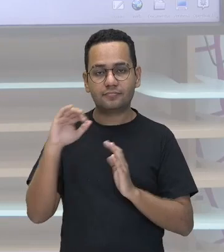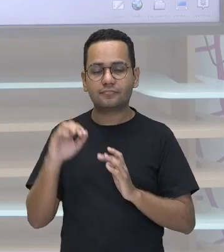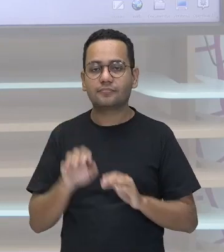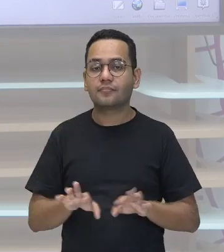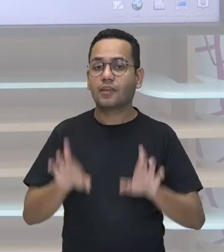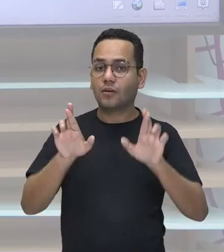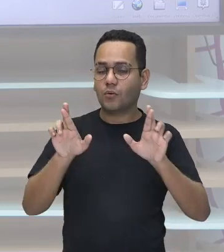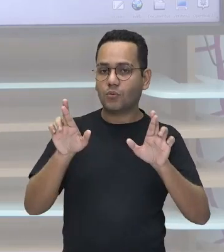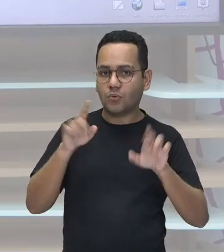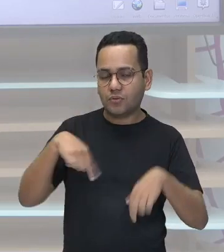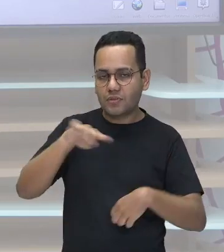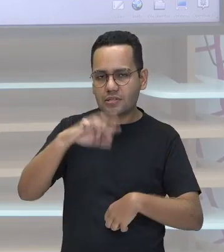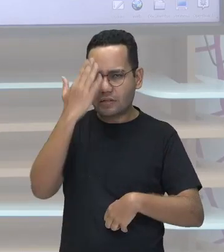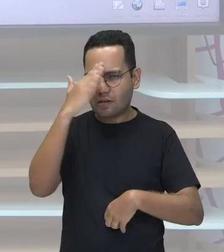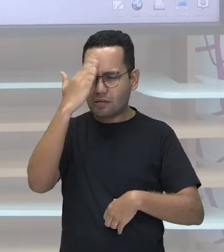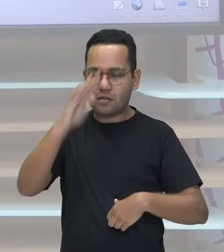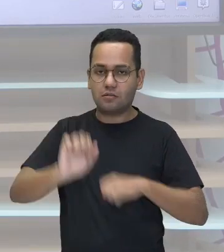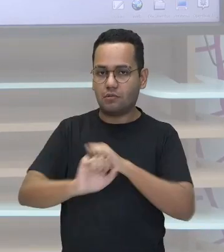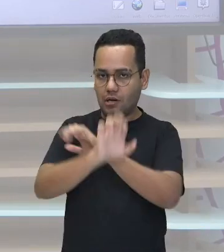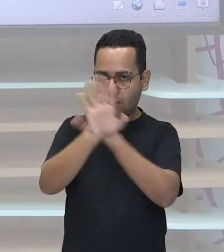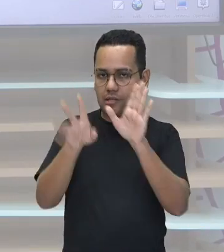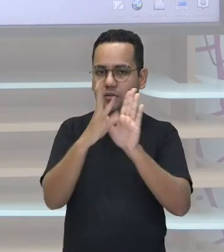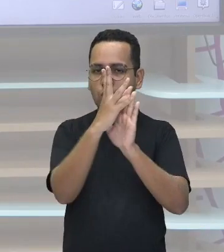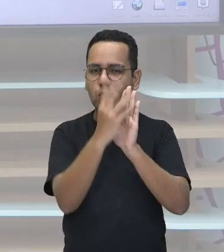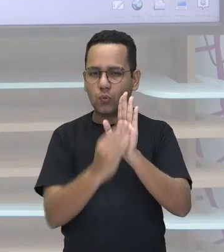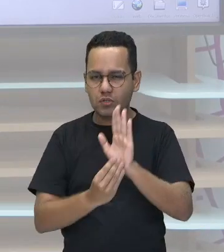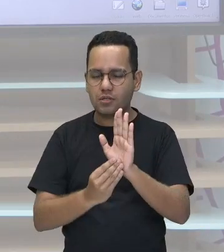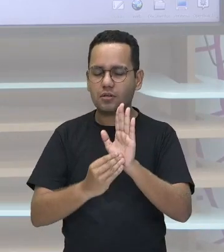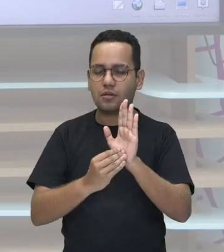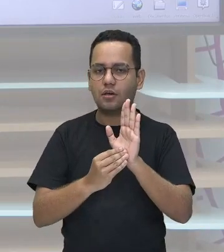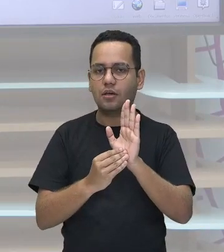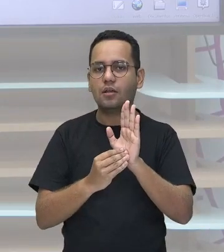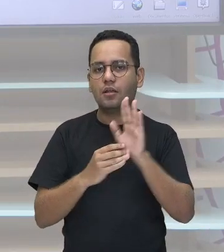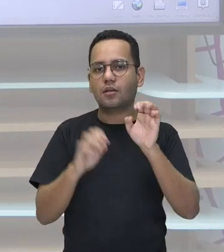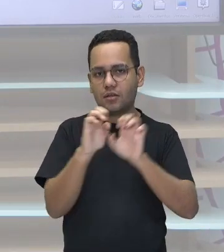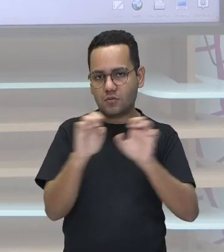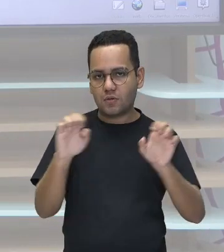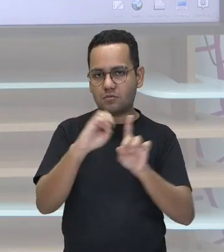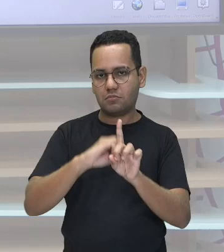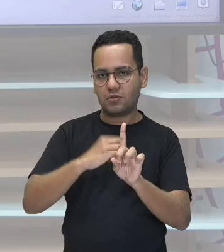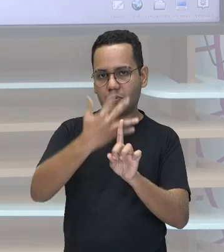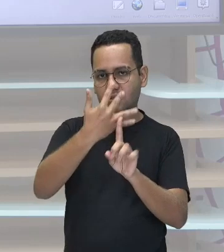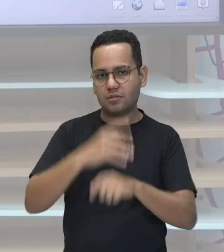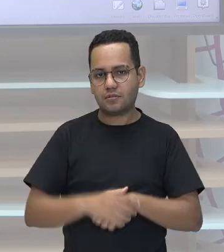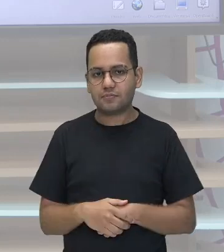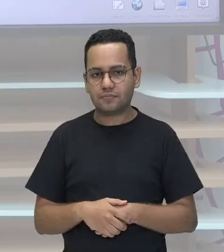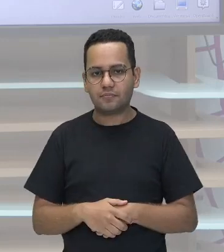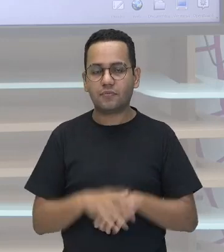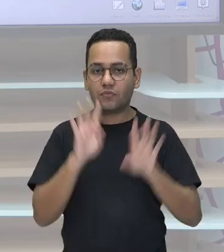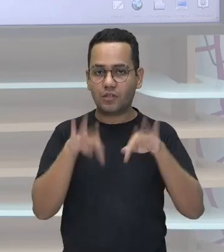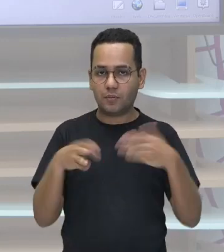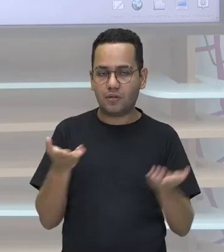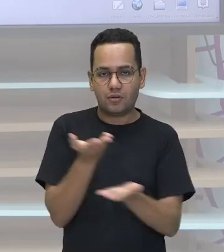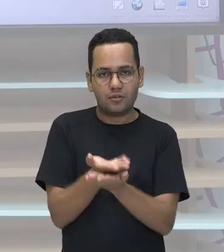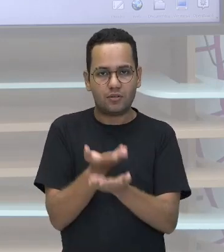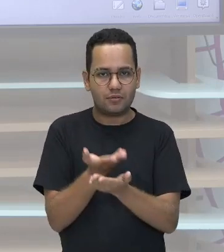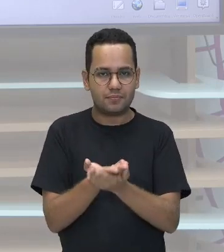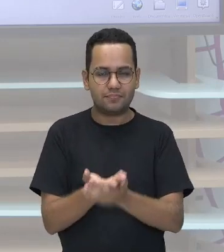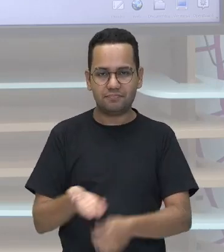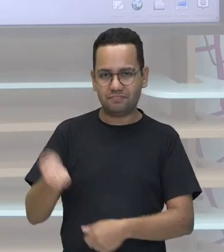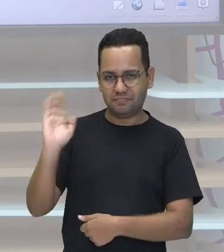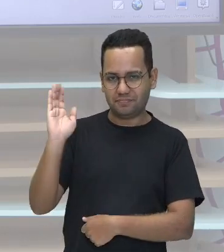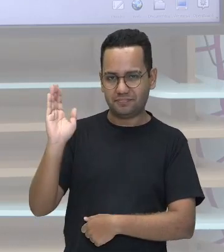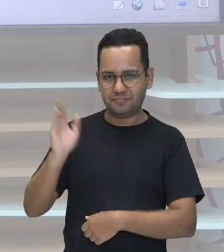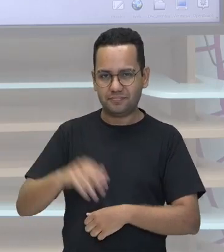ficado Claro para vocês esses conceitos de equações exponenciais essa daí foi a nossa aula e a gente se encontra aqui